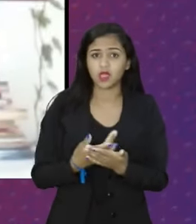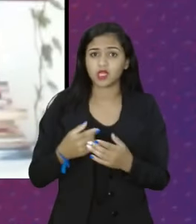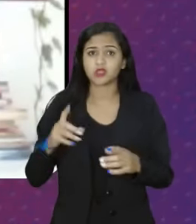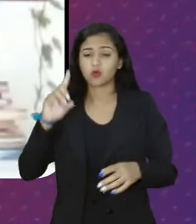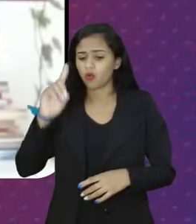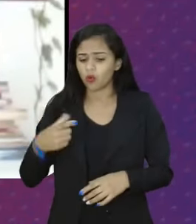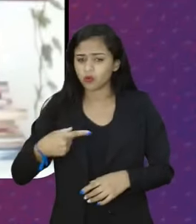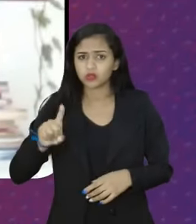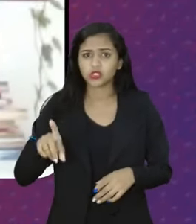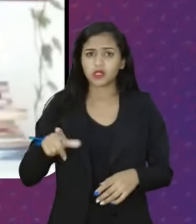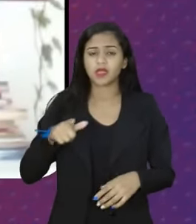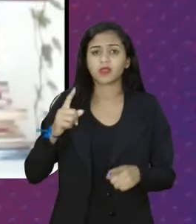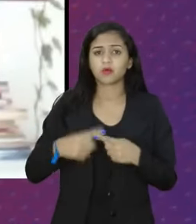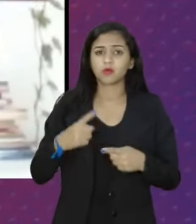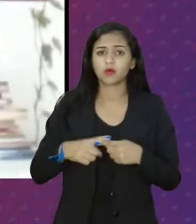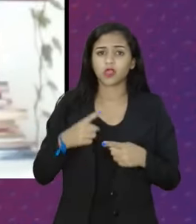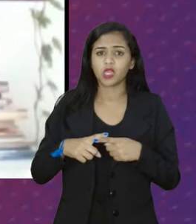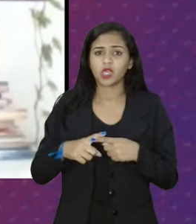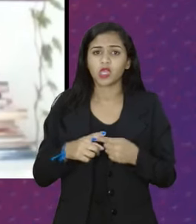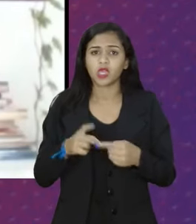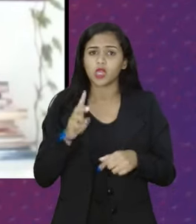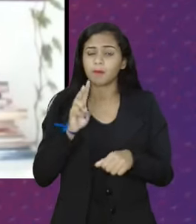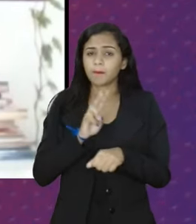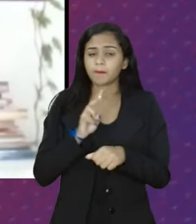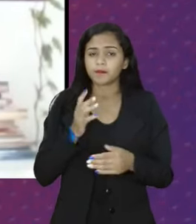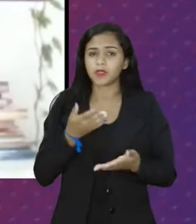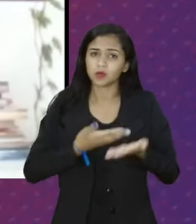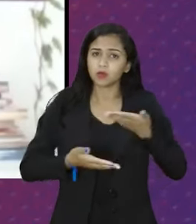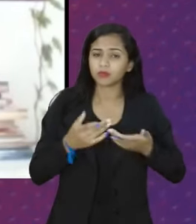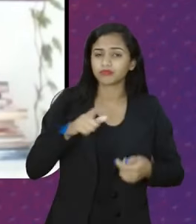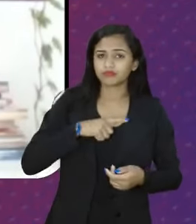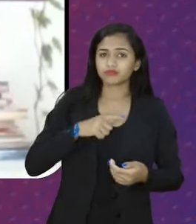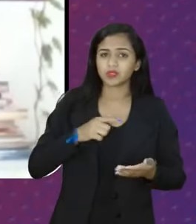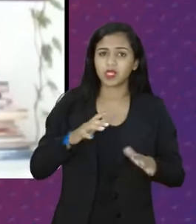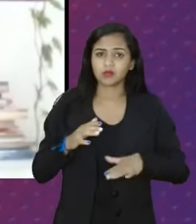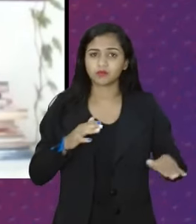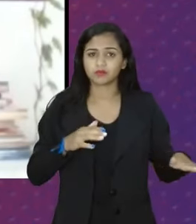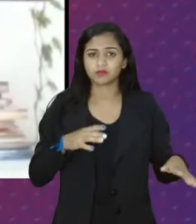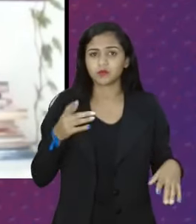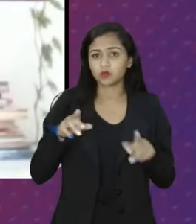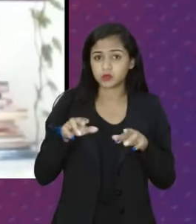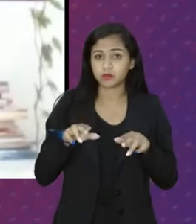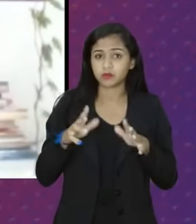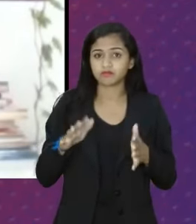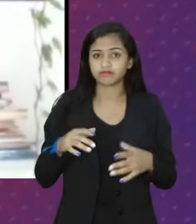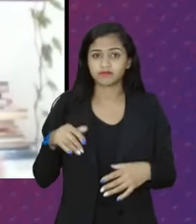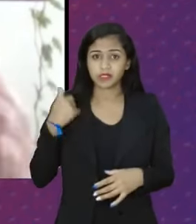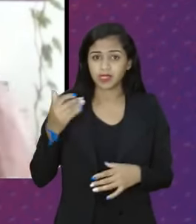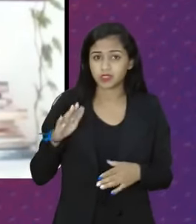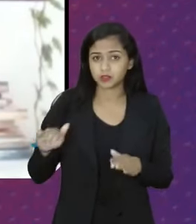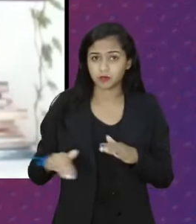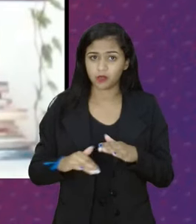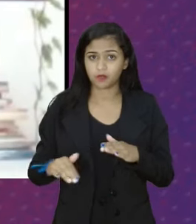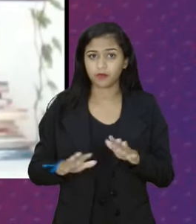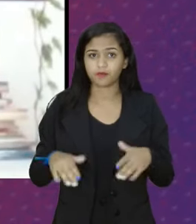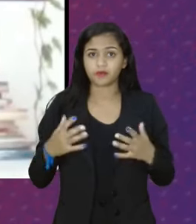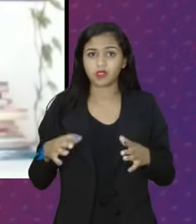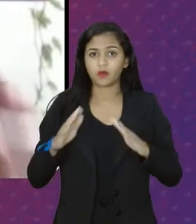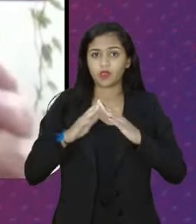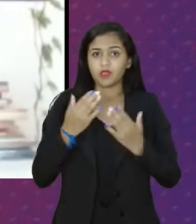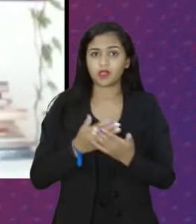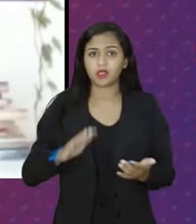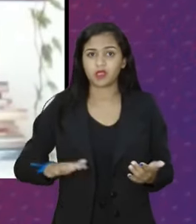porque costumam ficar em casa cuidando dos seus irmãos menores. Então, a falta de creches para